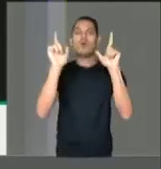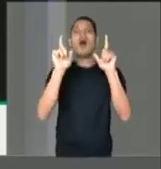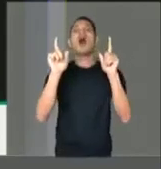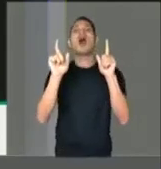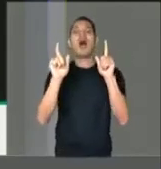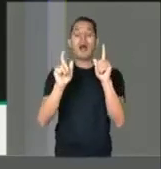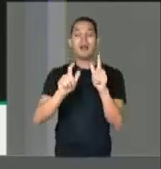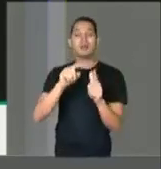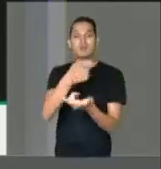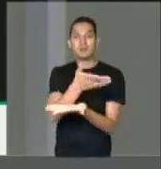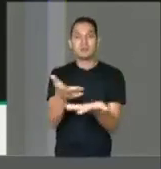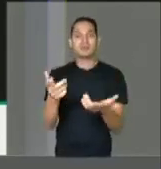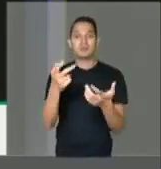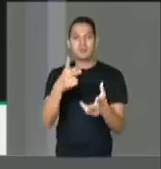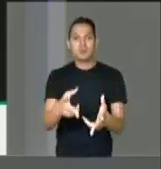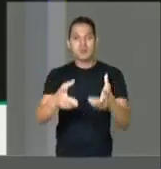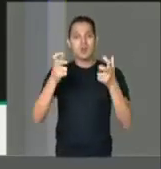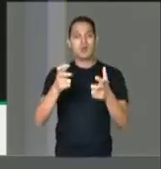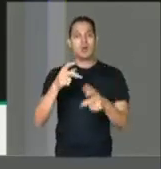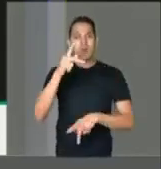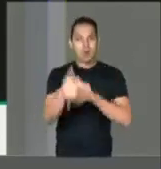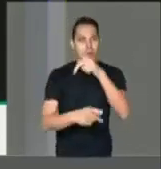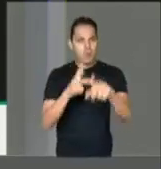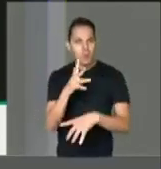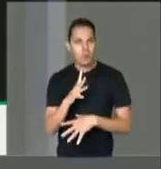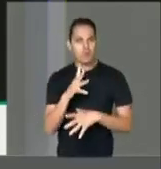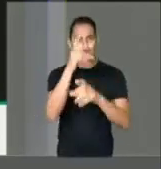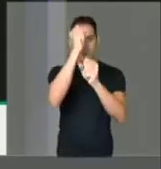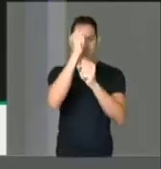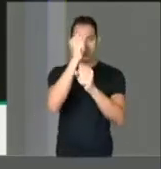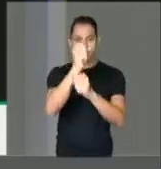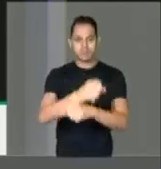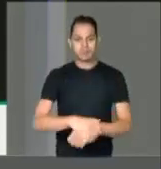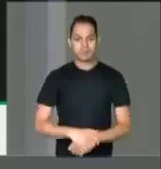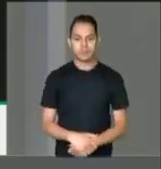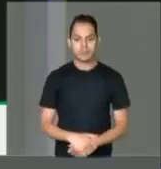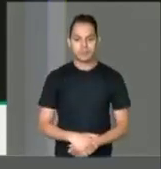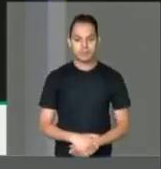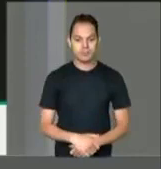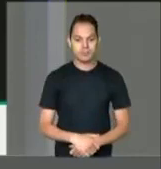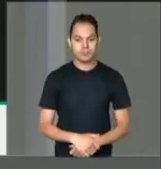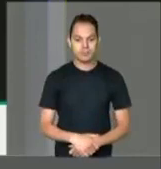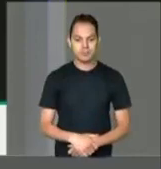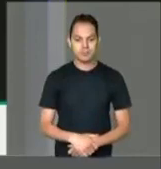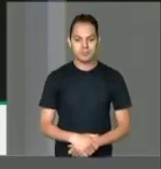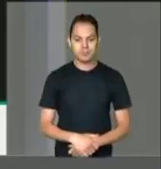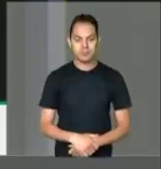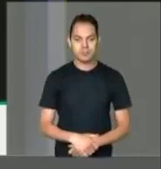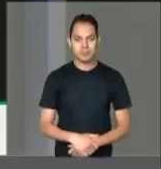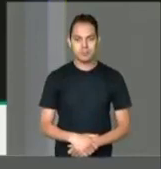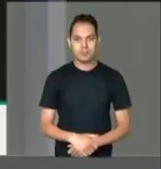senhores cairão, porque o povo é mais forte do que a classe política. Senhor presidente,